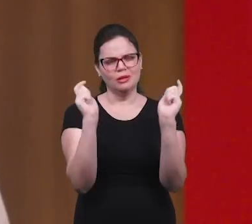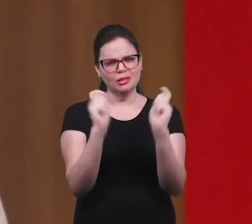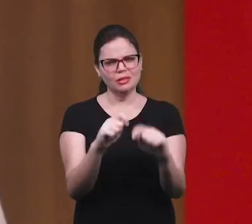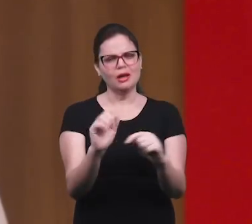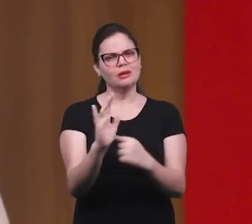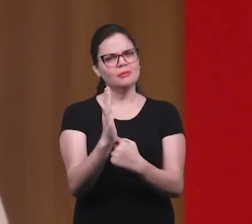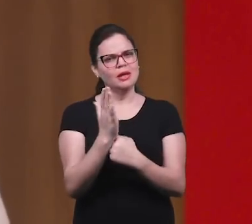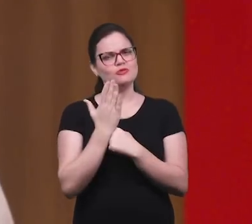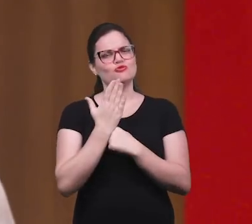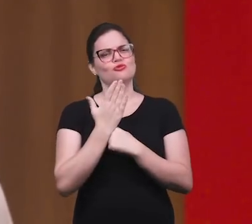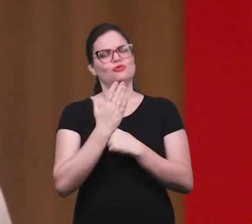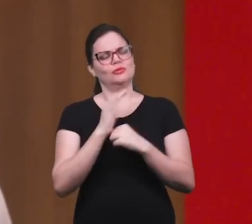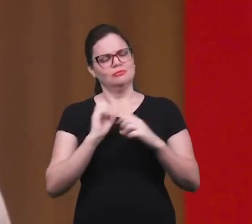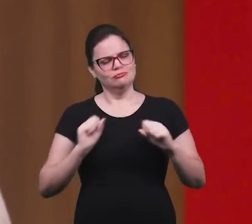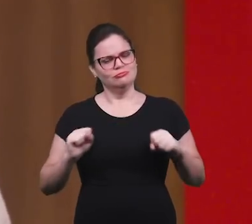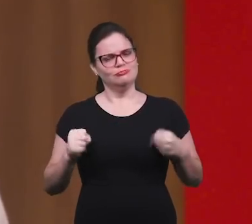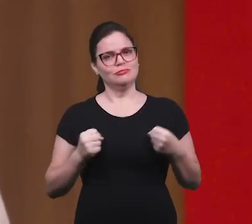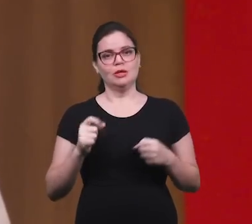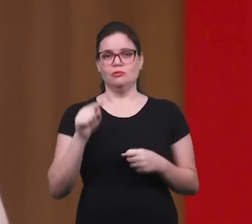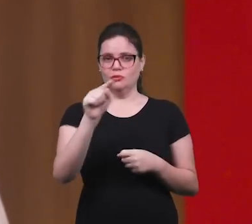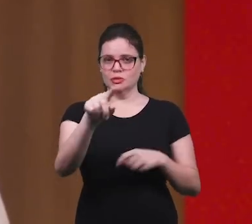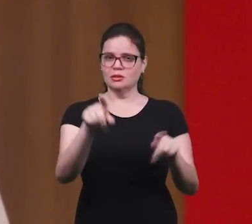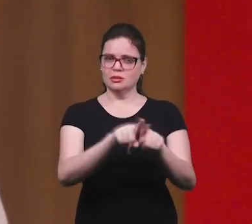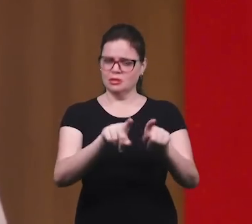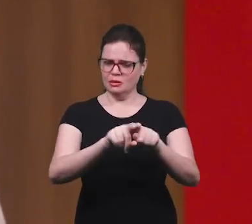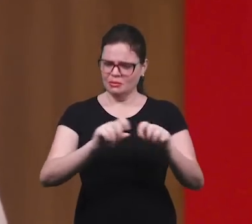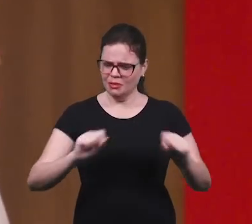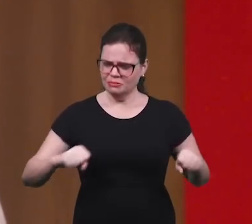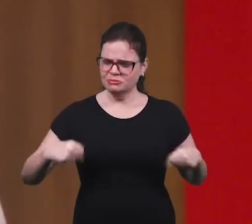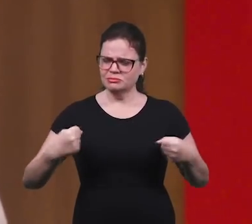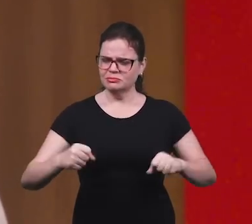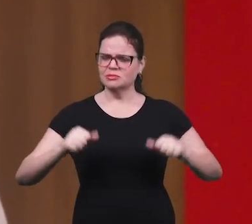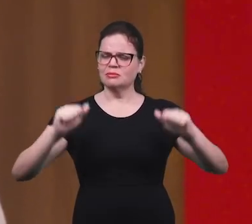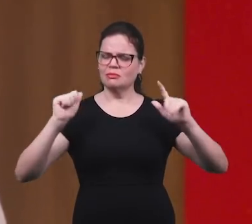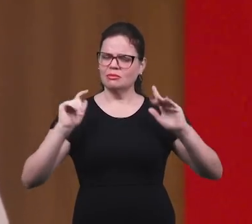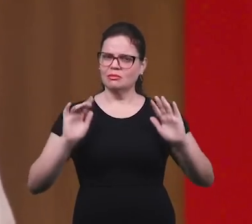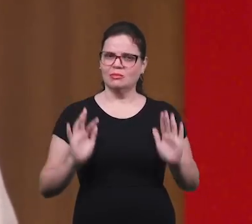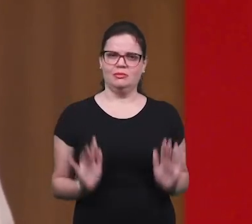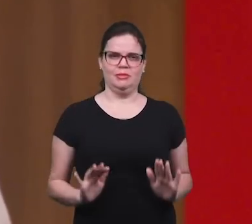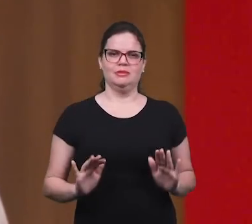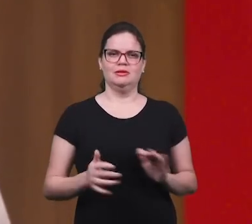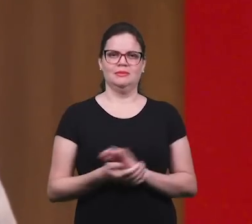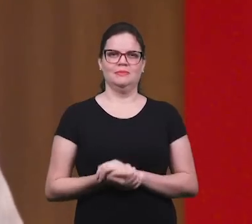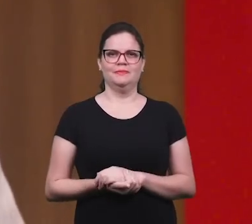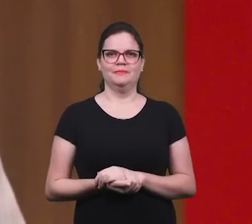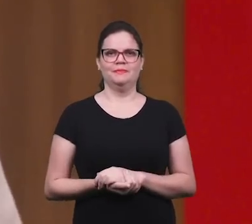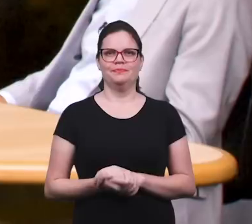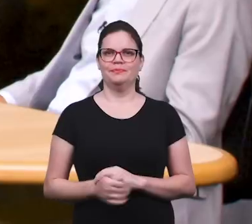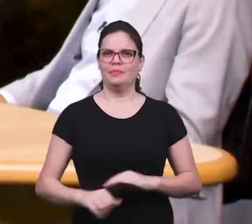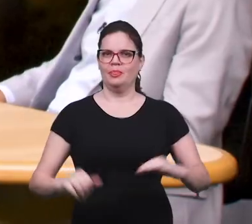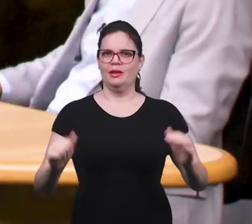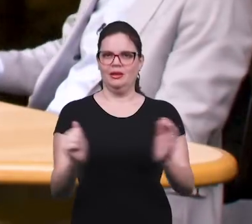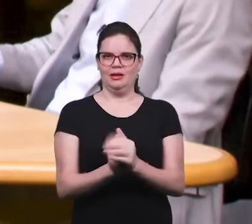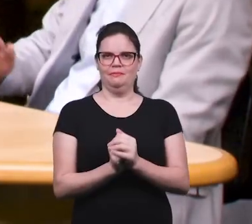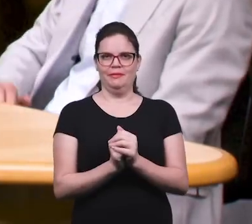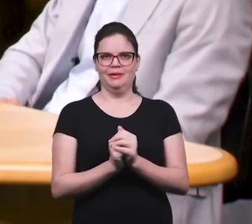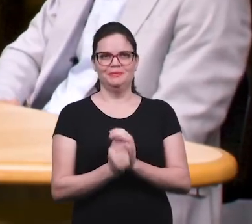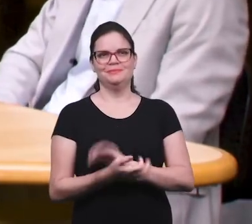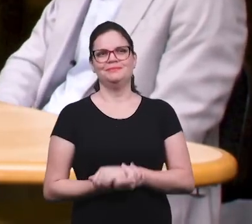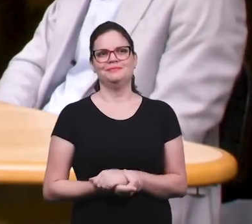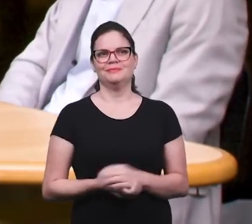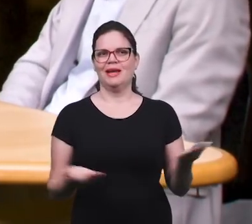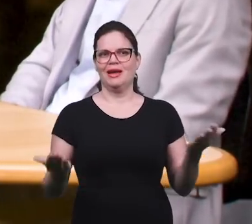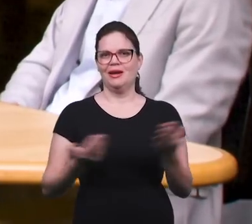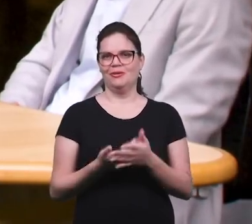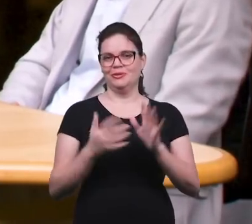nos sustenta e que sustenta a vida dos irmãos também, né? Das famílias que estão participando desse momento. Amém. Acho que